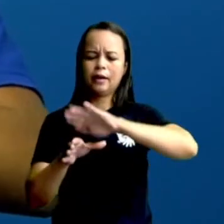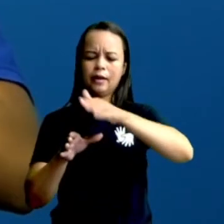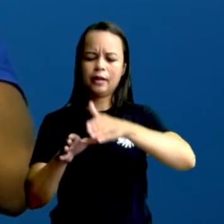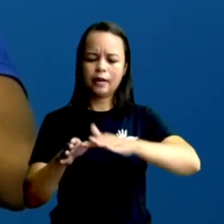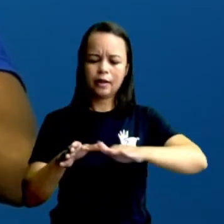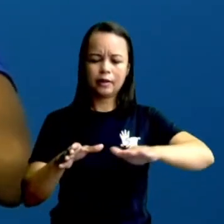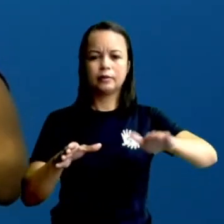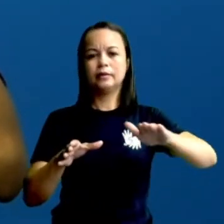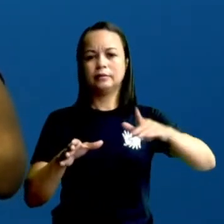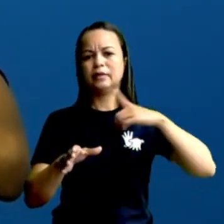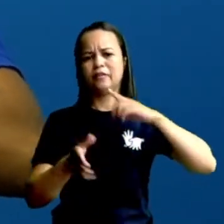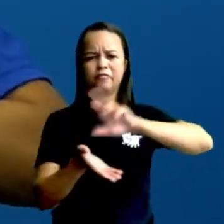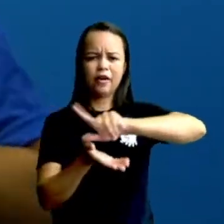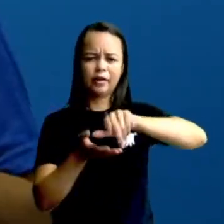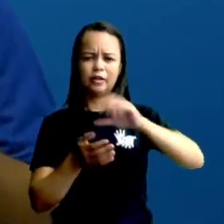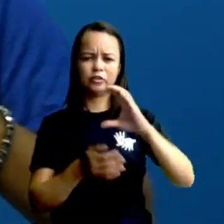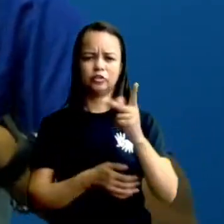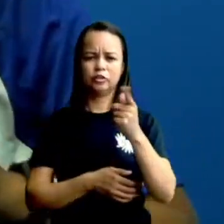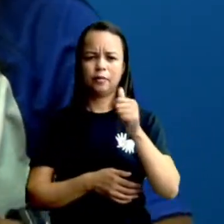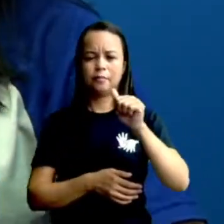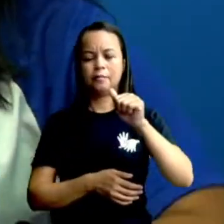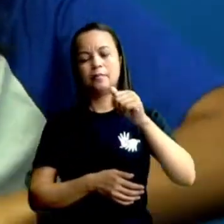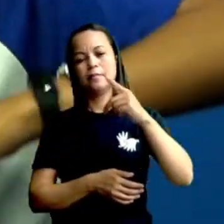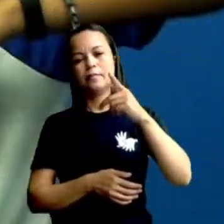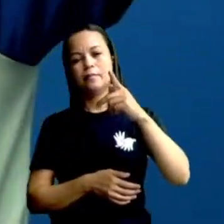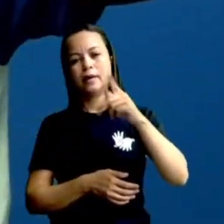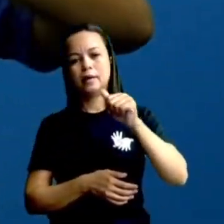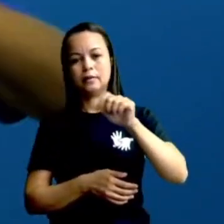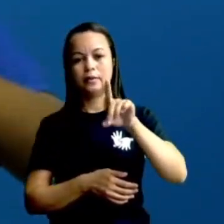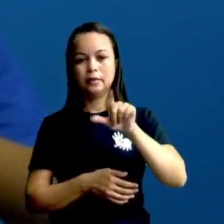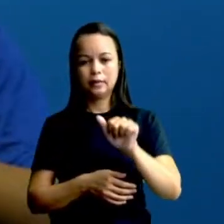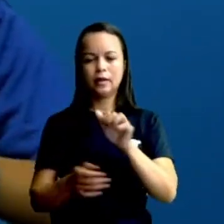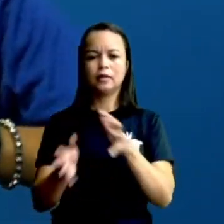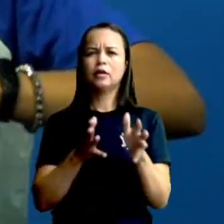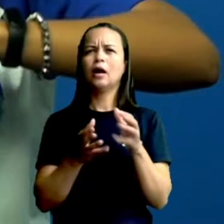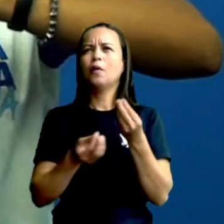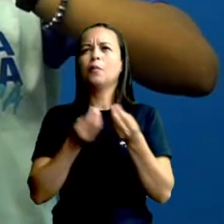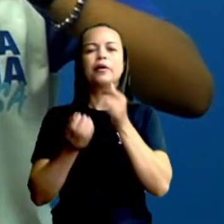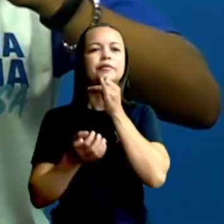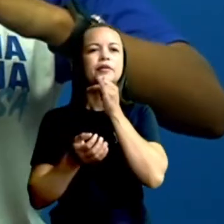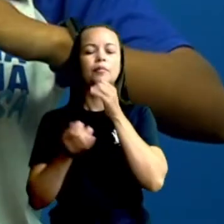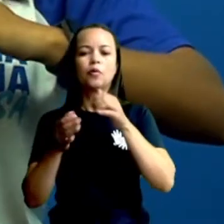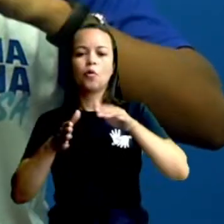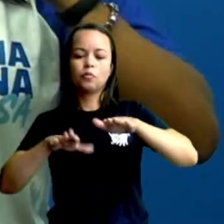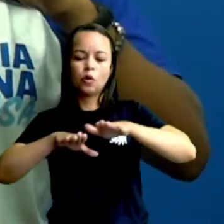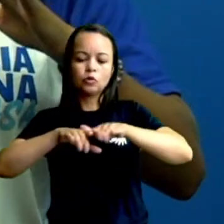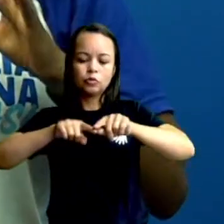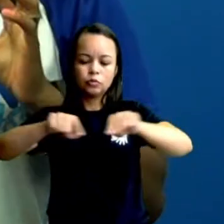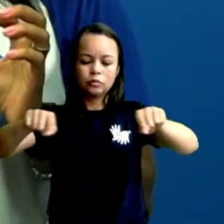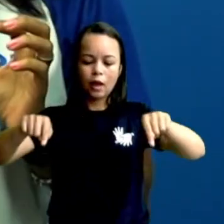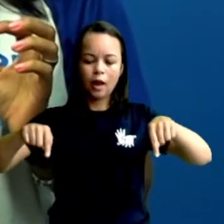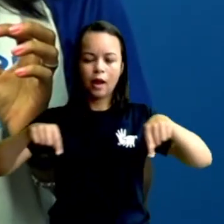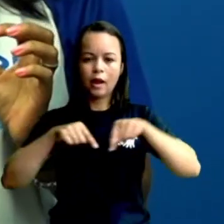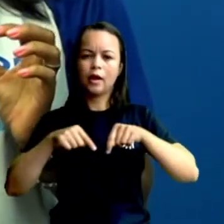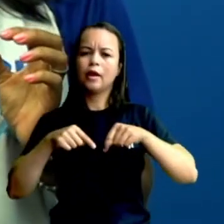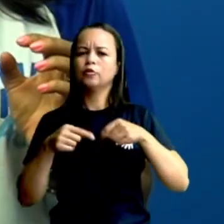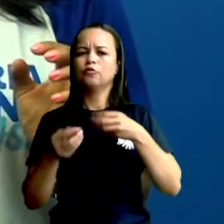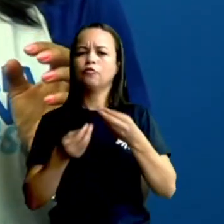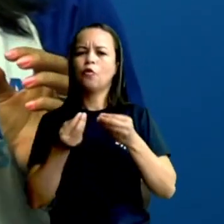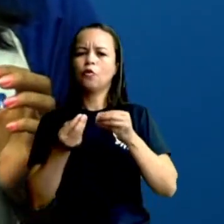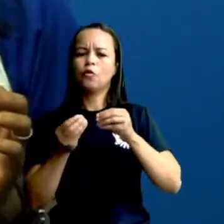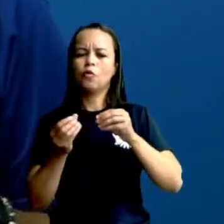tem muitas chapadas. Ou seja, é como o nosso terreno foi se acomodando com o passar do